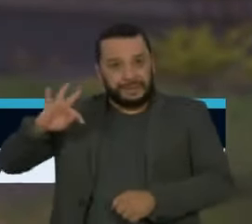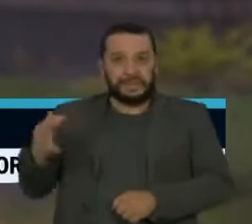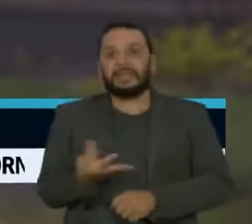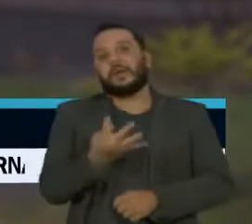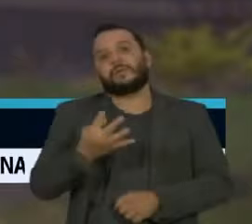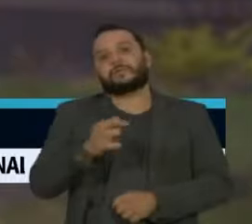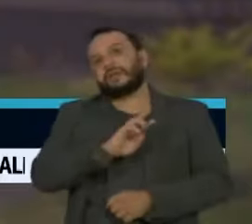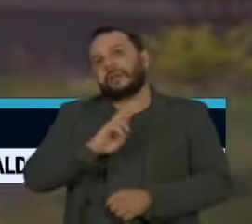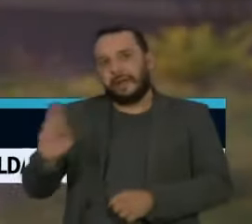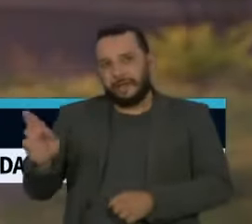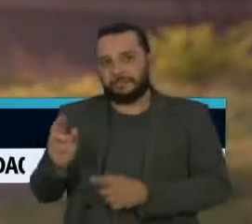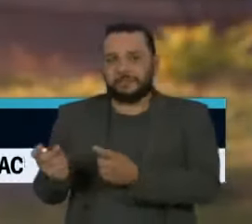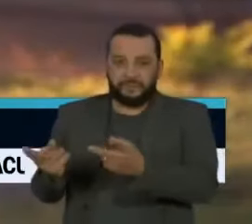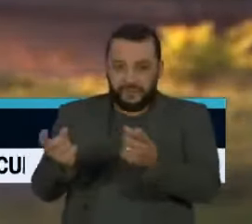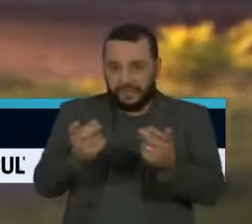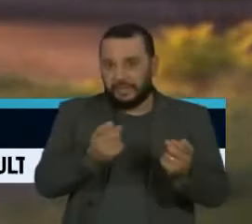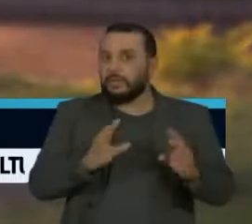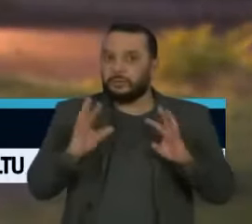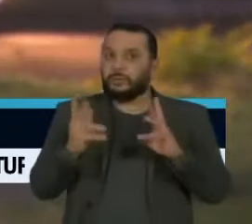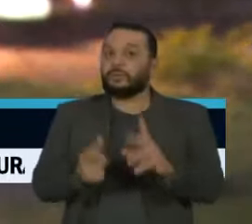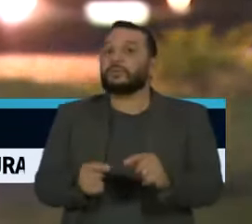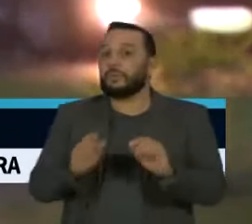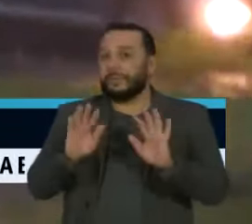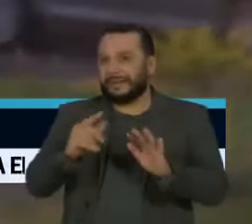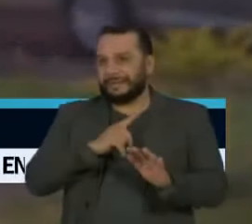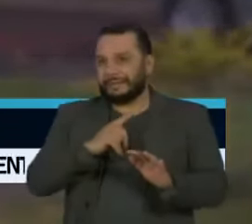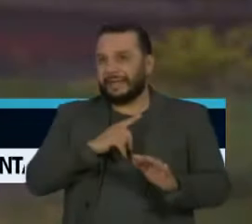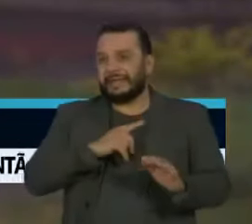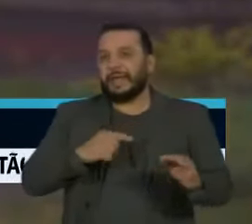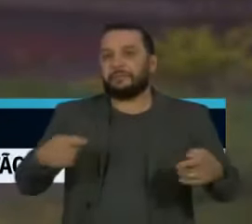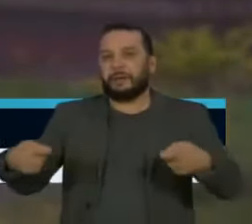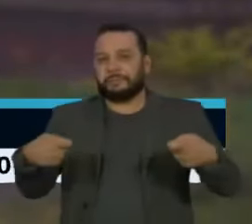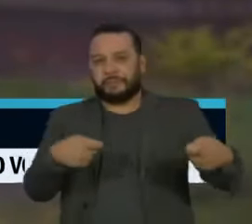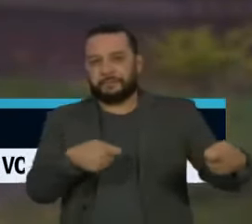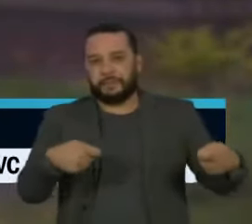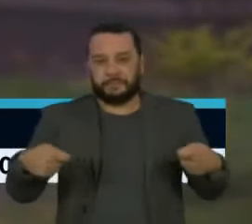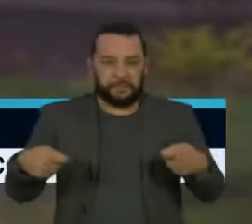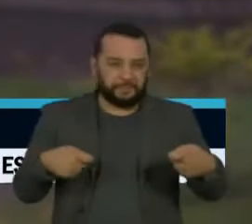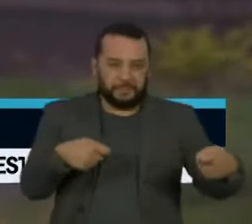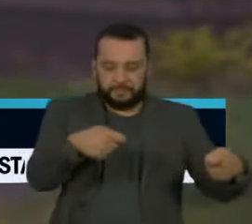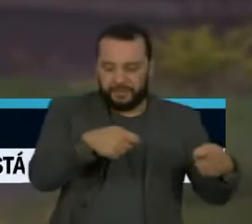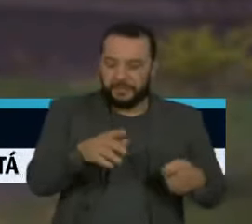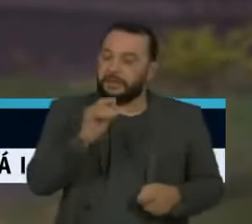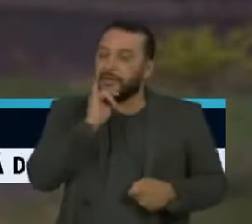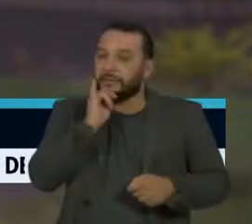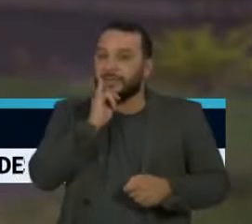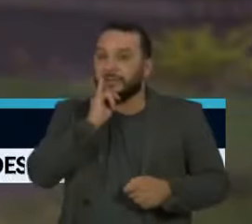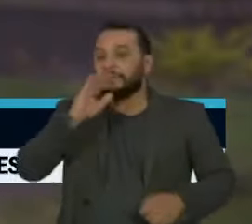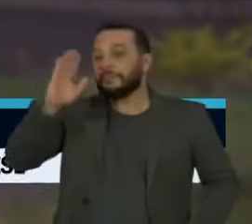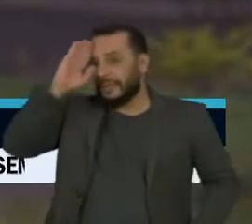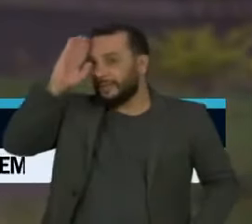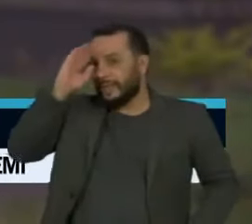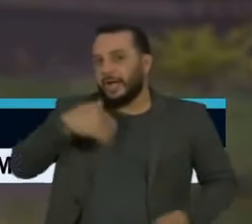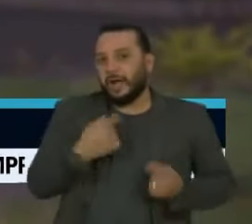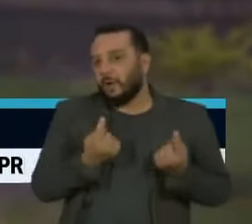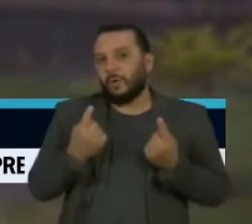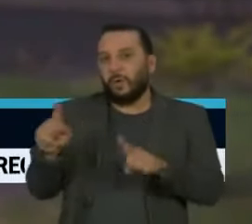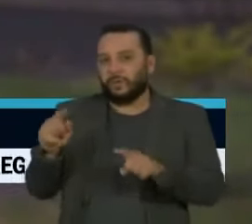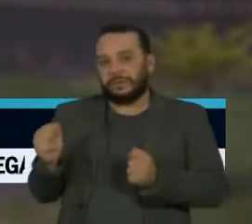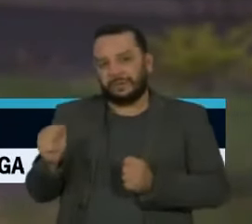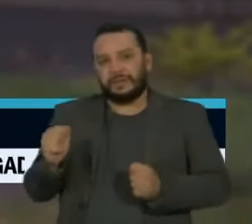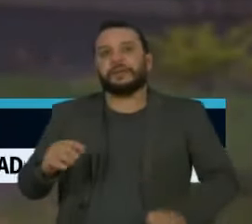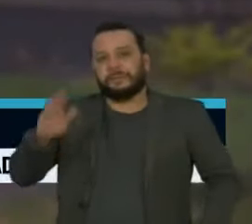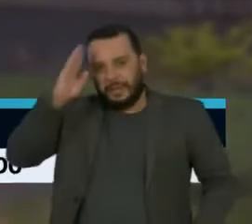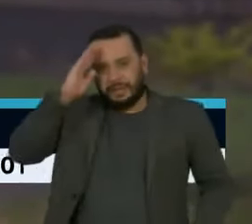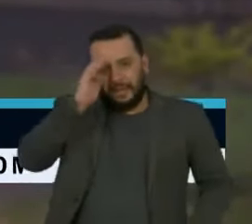da União. Mas ele diz que existem muitas forças contrárias a isto. Citou, por exemplo, os militares, a quem chamou de homens